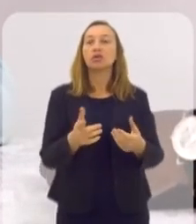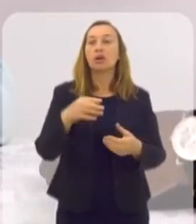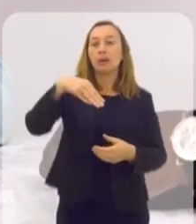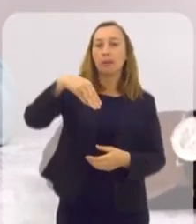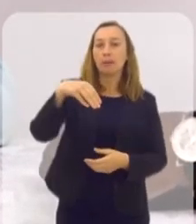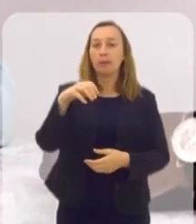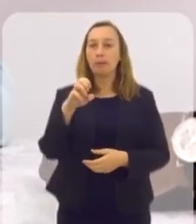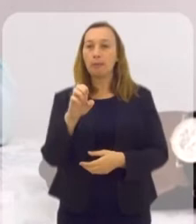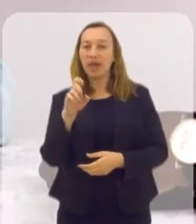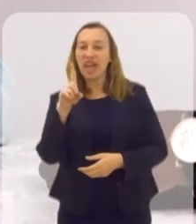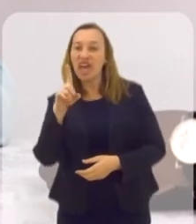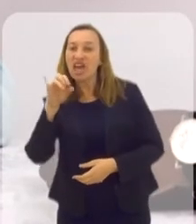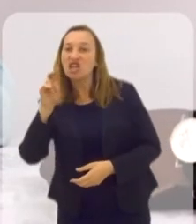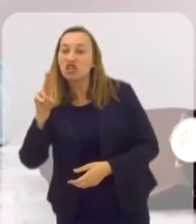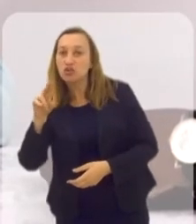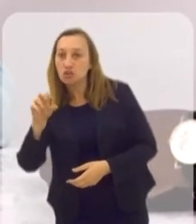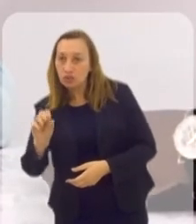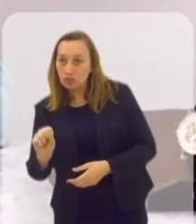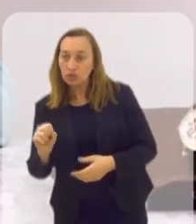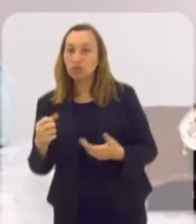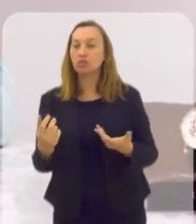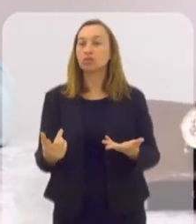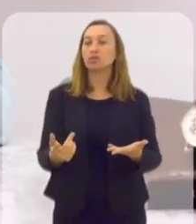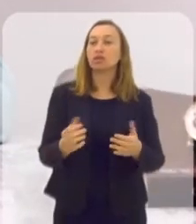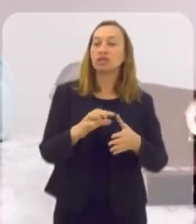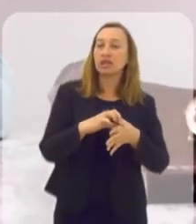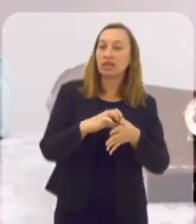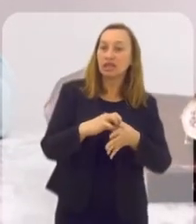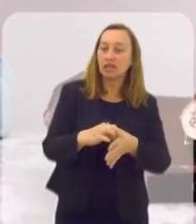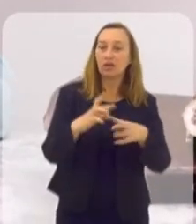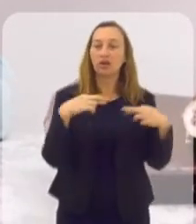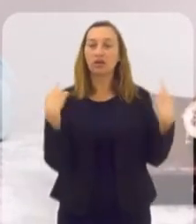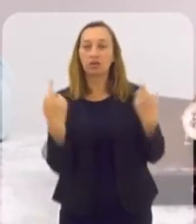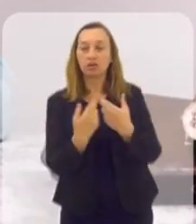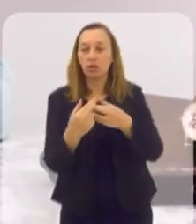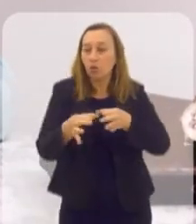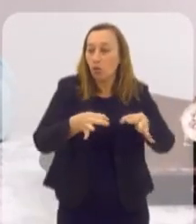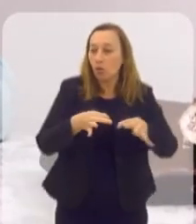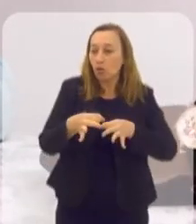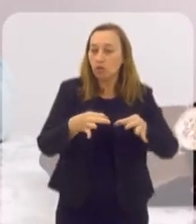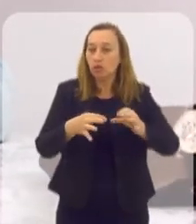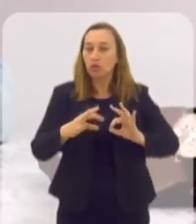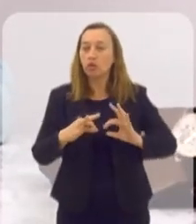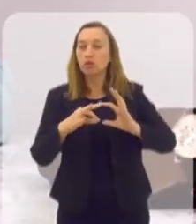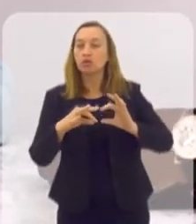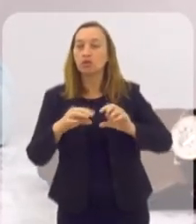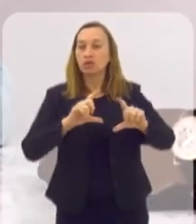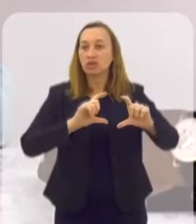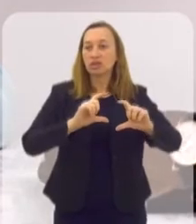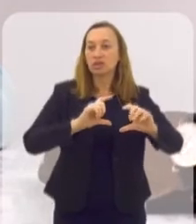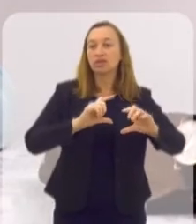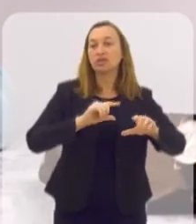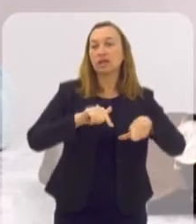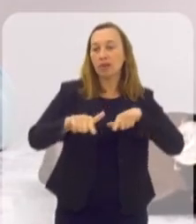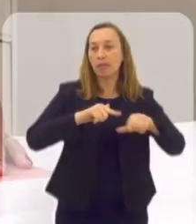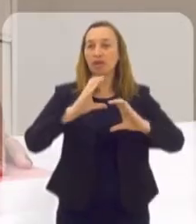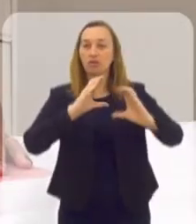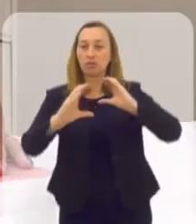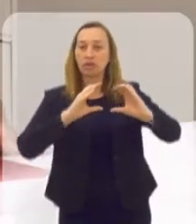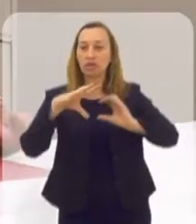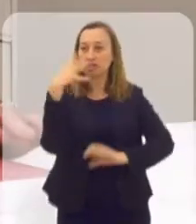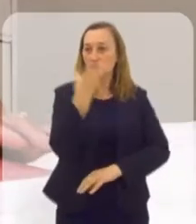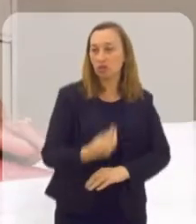por médiuns, dirigentes da reunião, que coordenam todo o trabalho de comunicação com o mundo